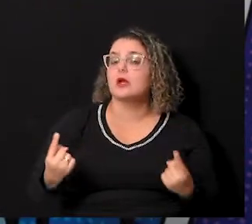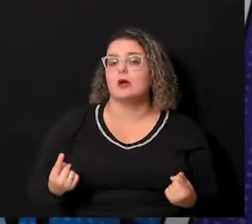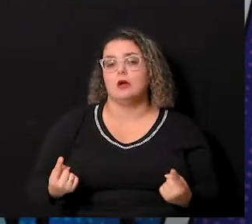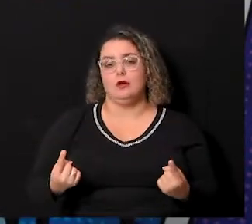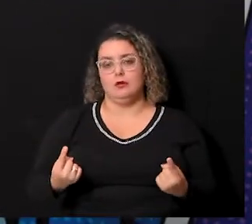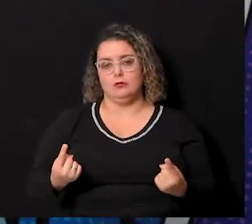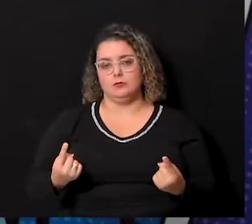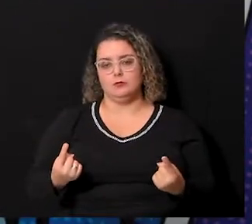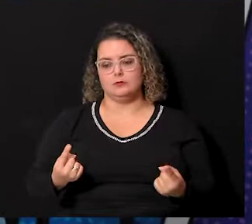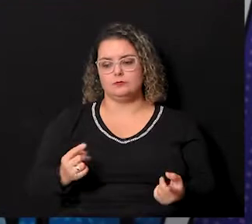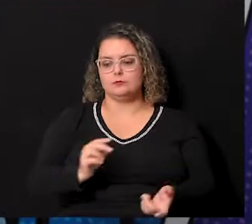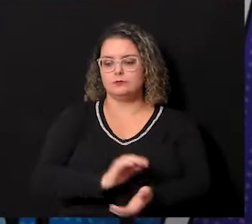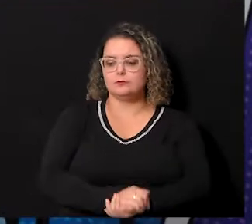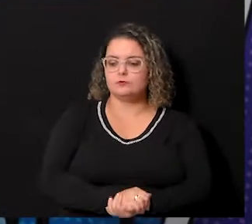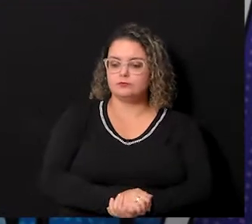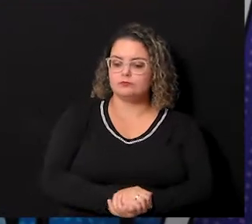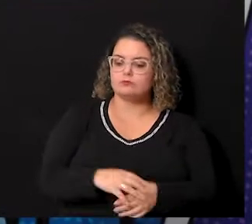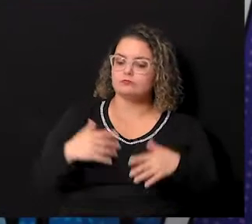cada público?